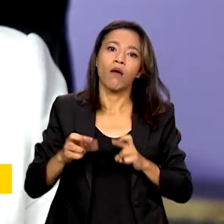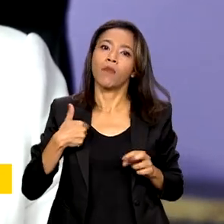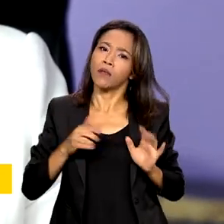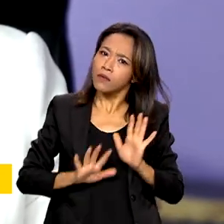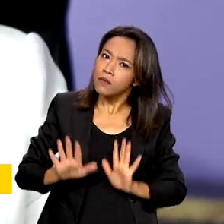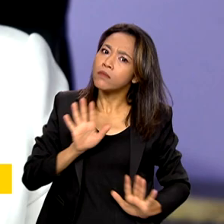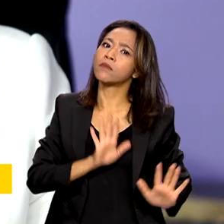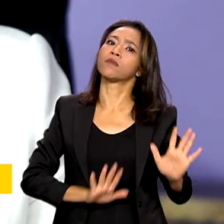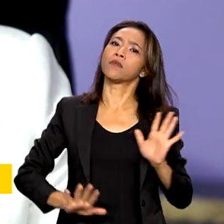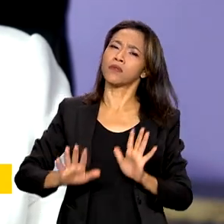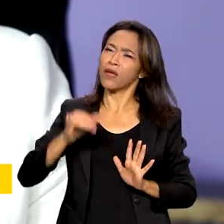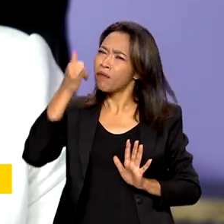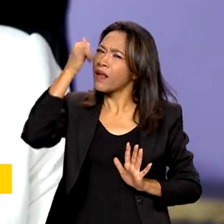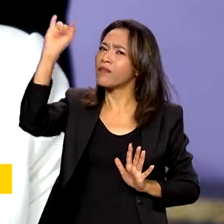prevenção é sempre a melhor estratégia